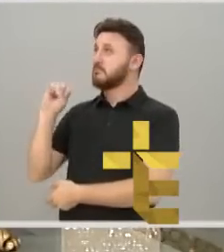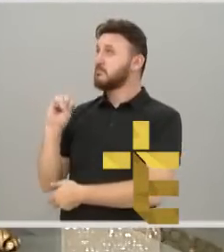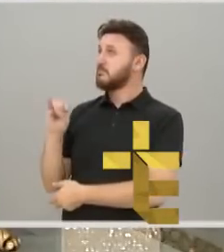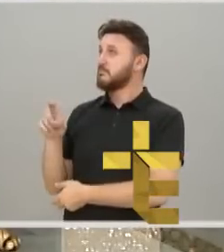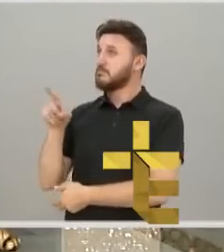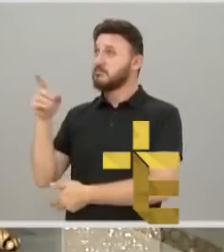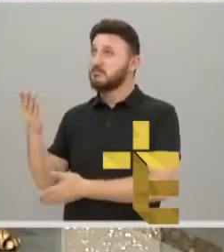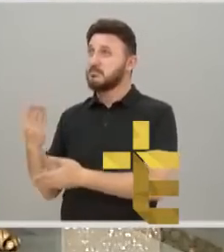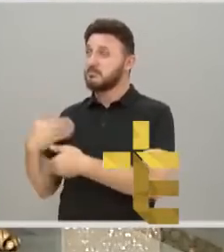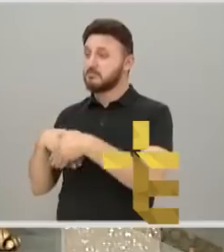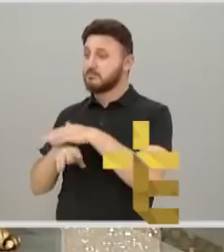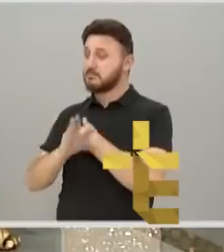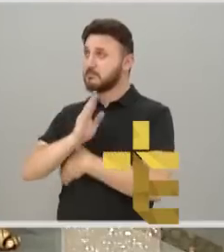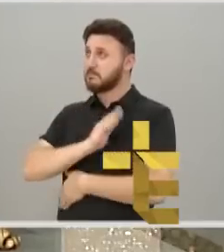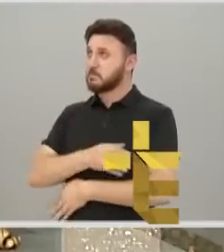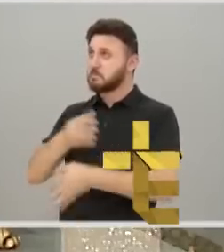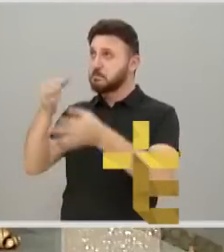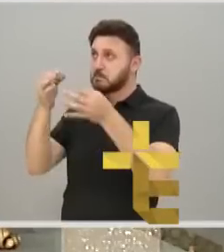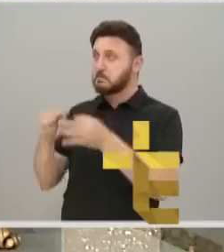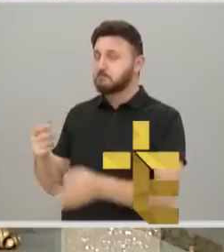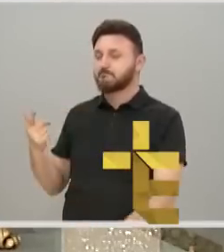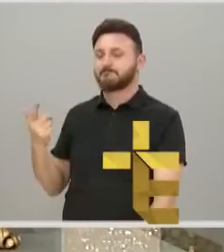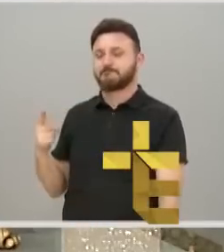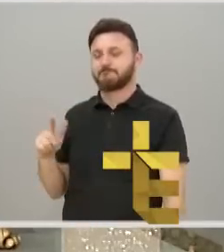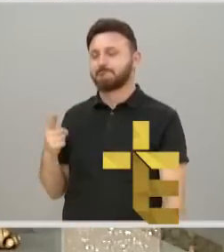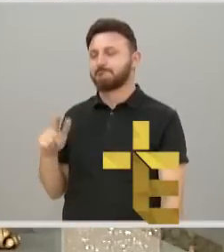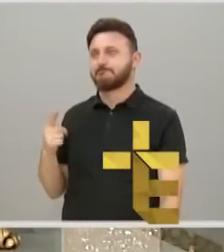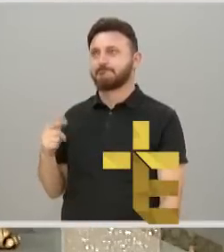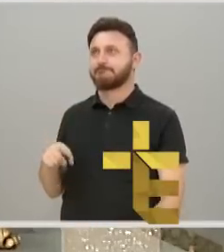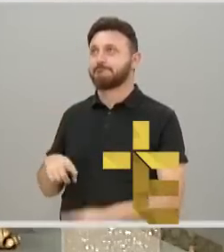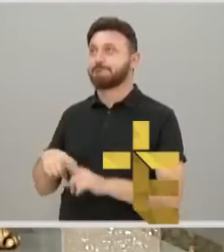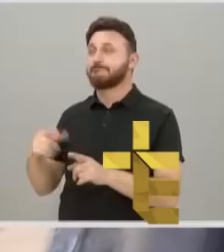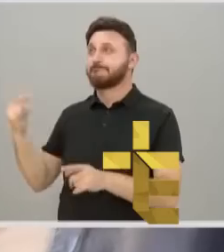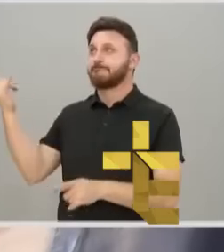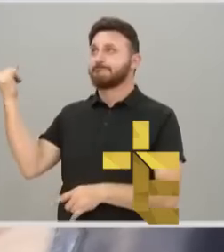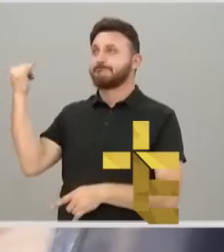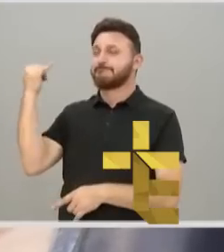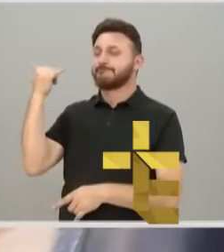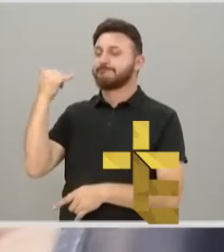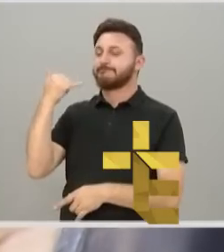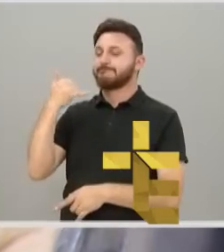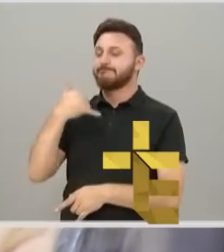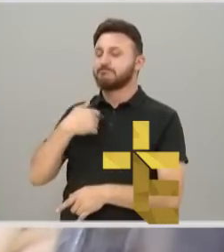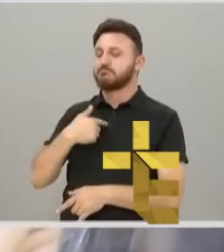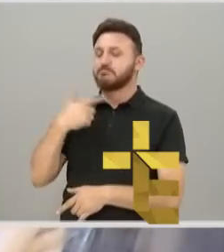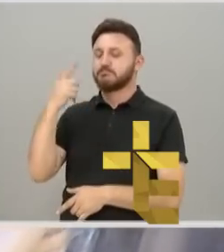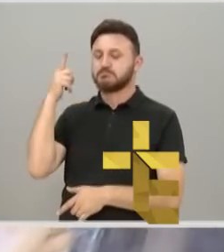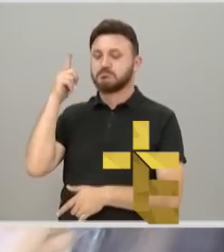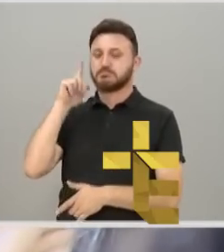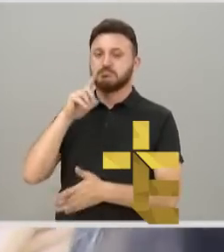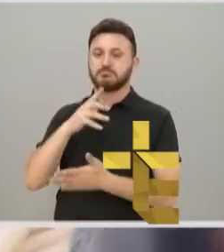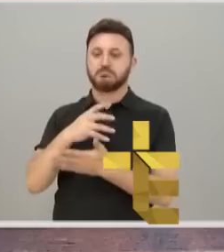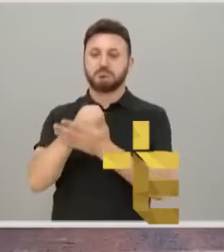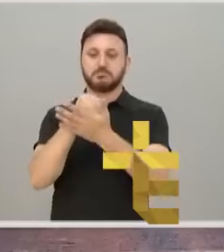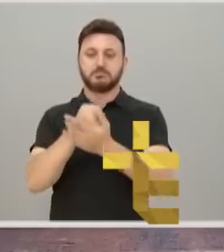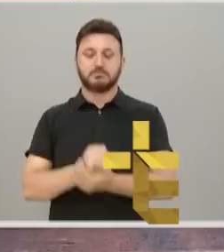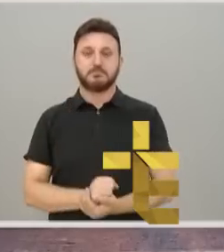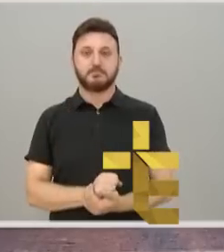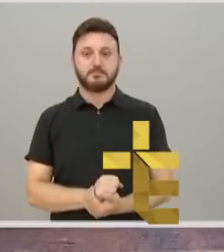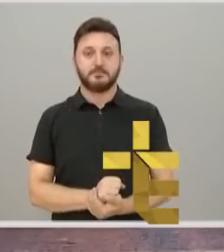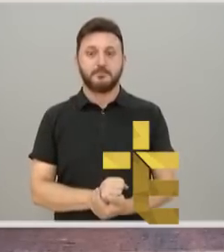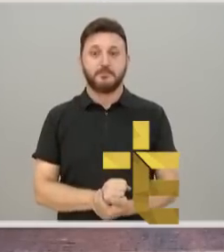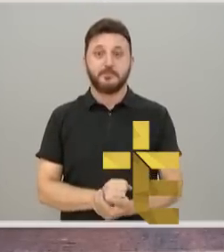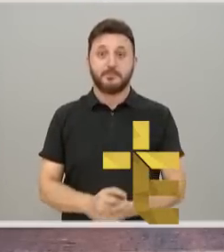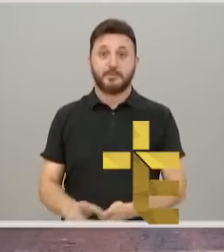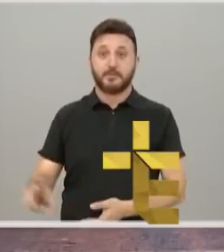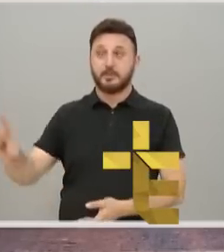eu não sou digna de que entreis em minha morada, mas dizei uma palavra e serei salvo. Deus